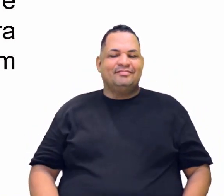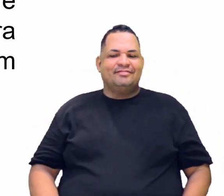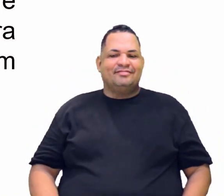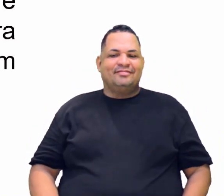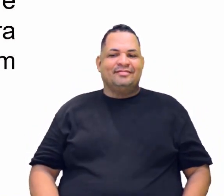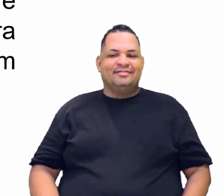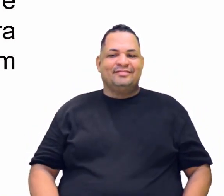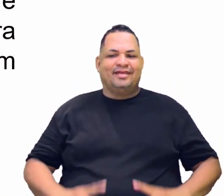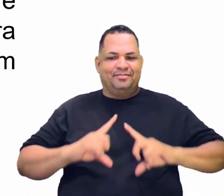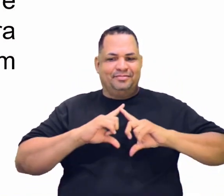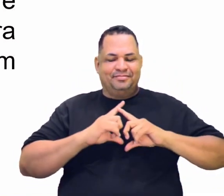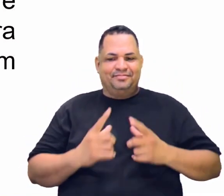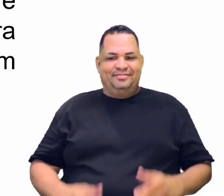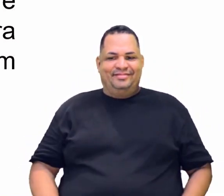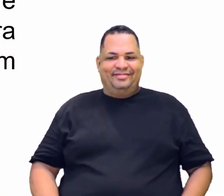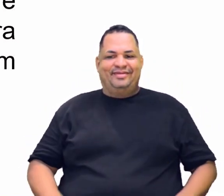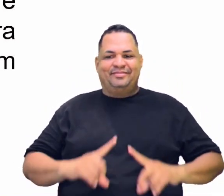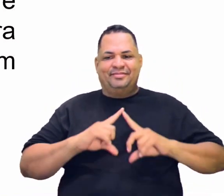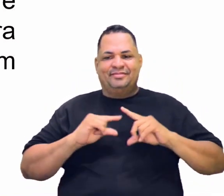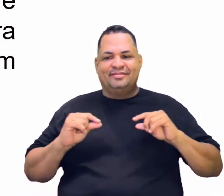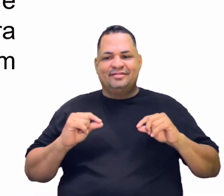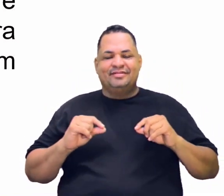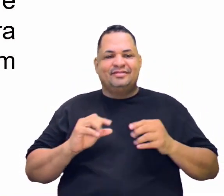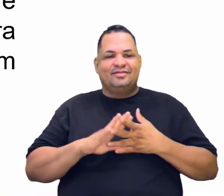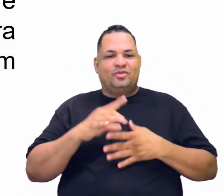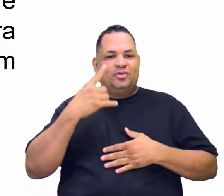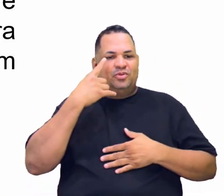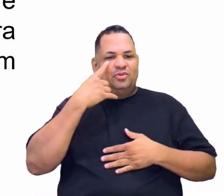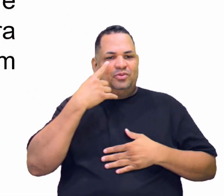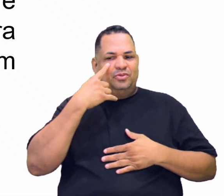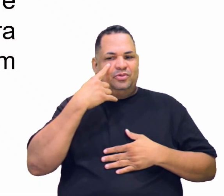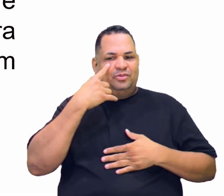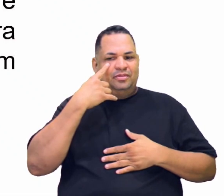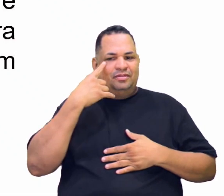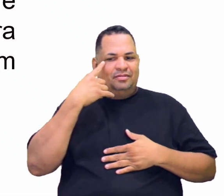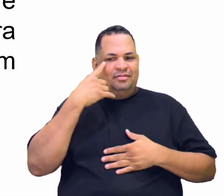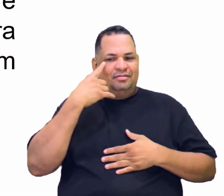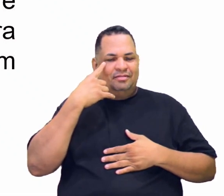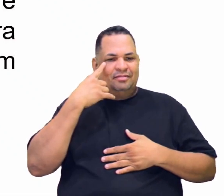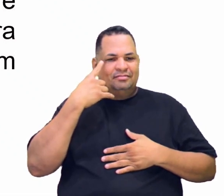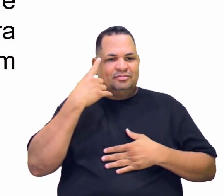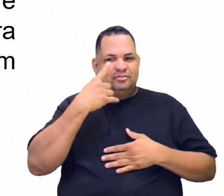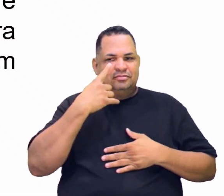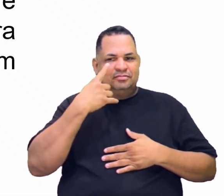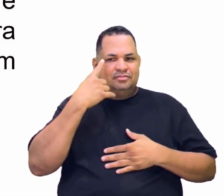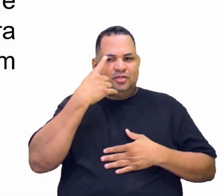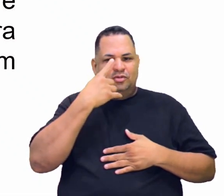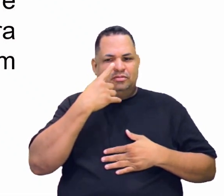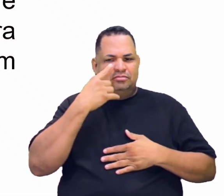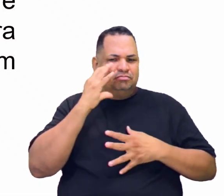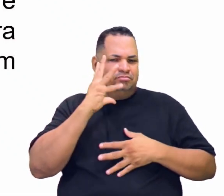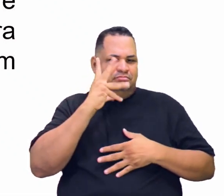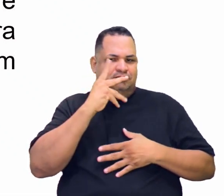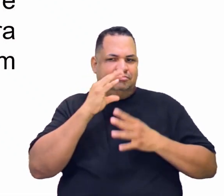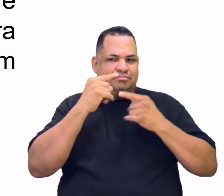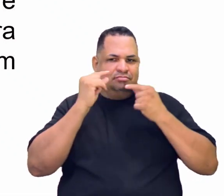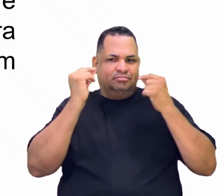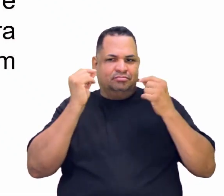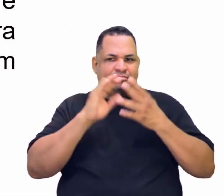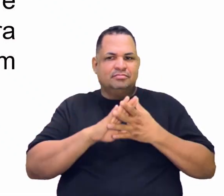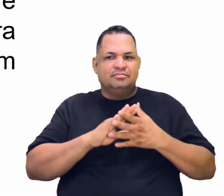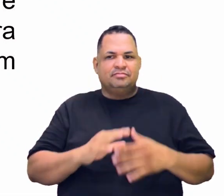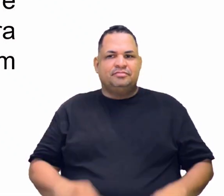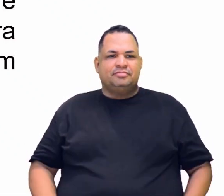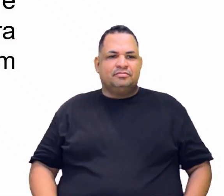Japonês não, nada a ver japonês. O olho dele, não é um olho assim, bonitinho. É um olho